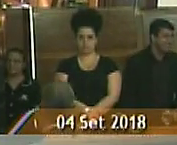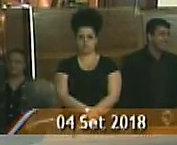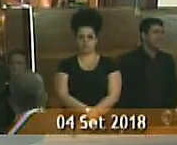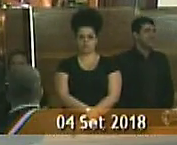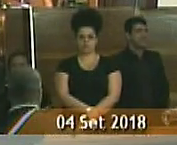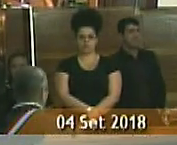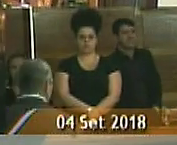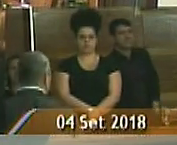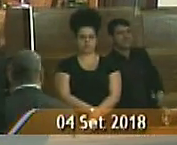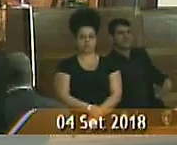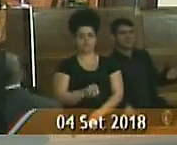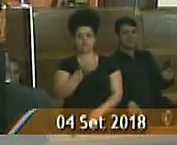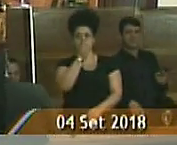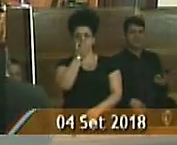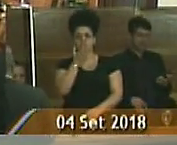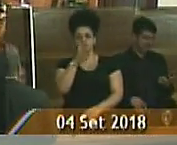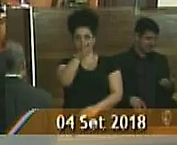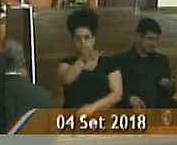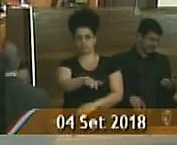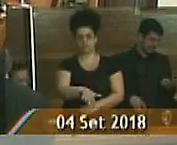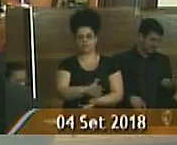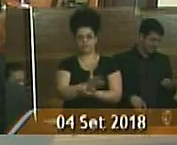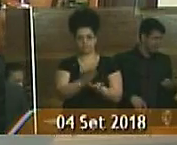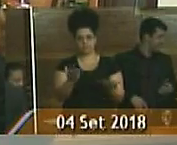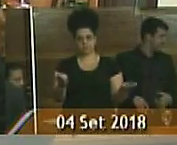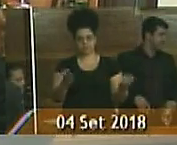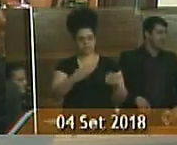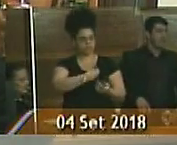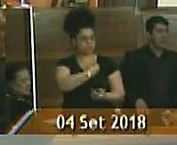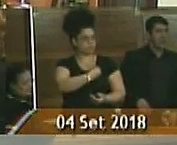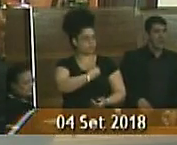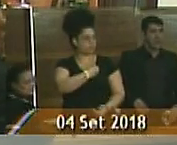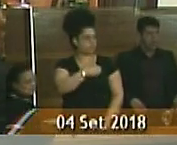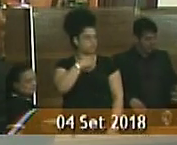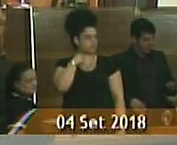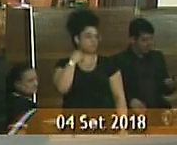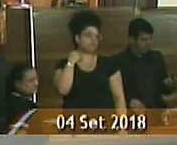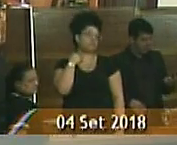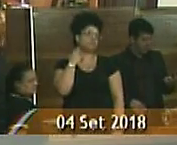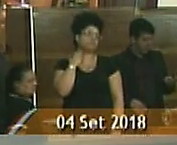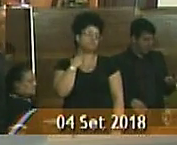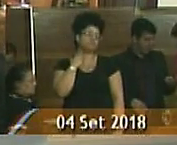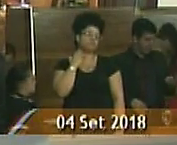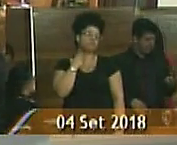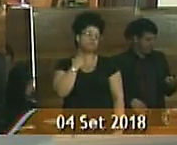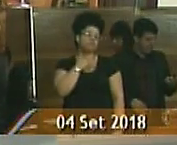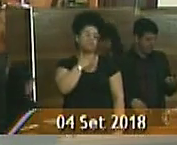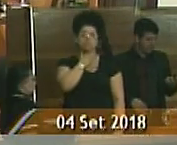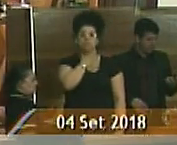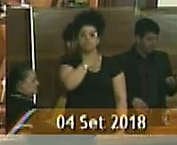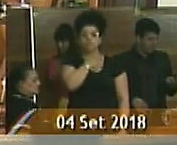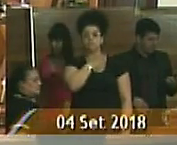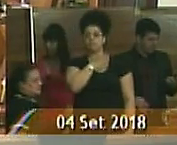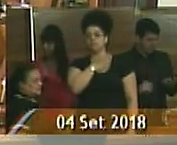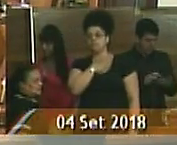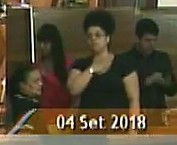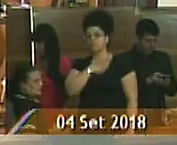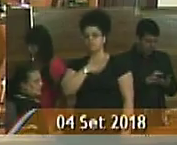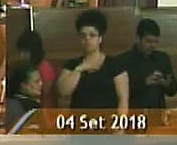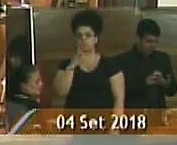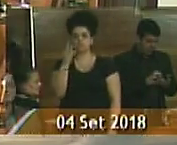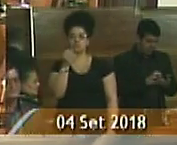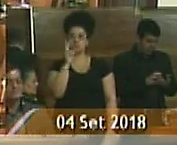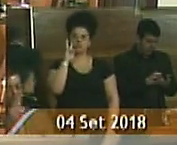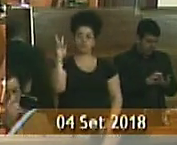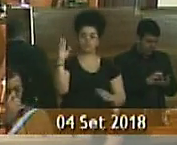Boa tarde, senhor presidente, vereadora, vereadores, plenário e a todos que nos assistem em